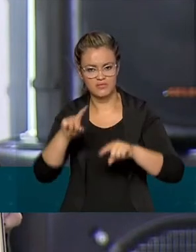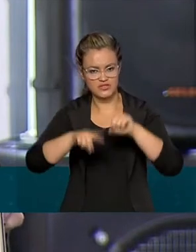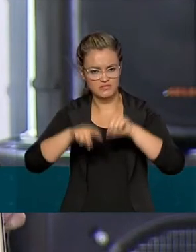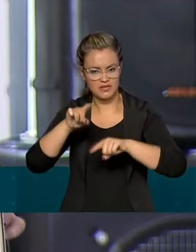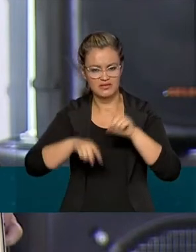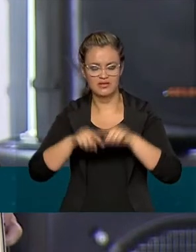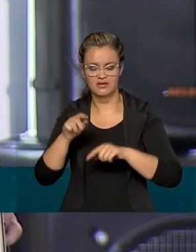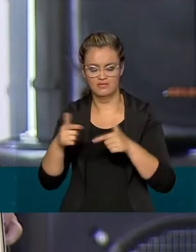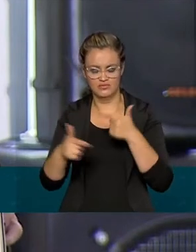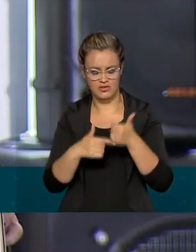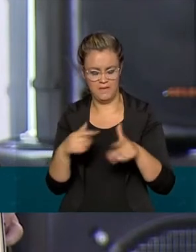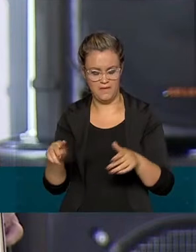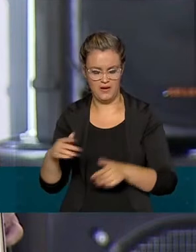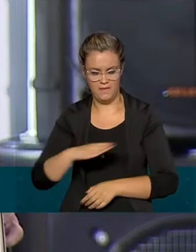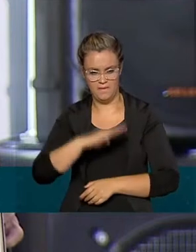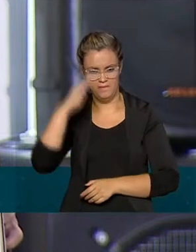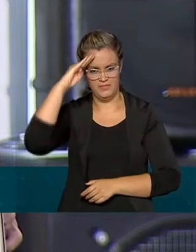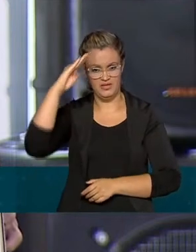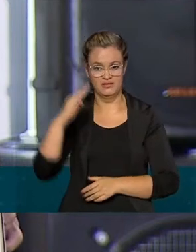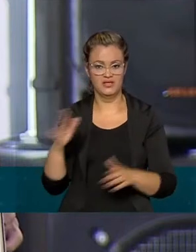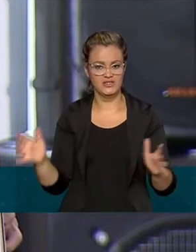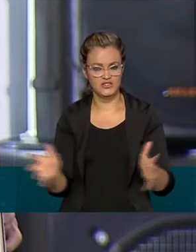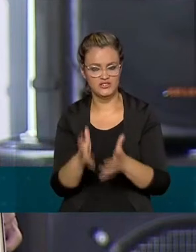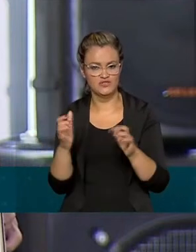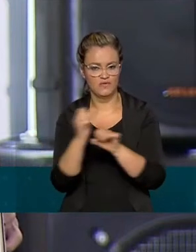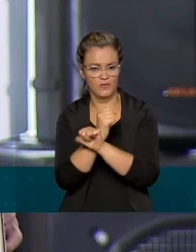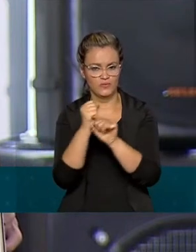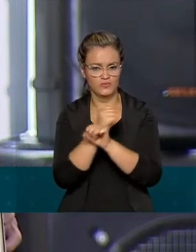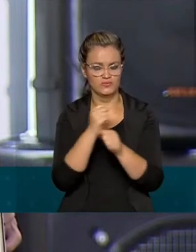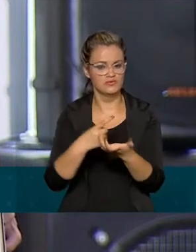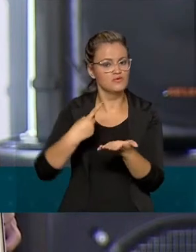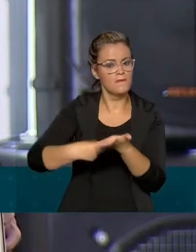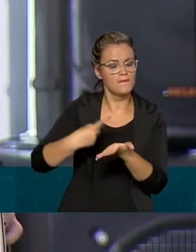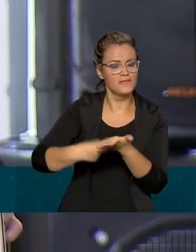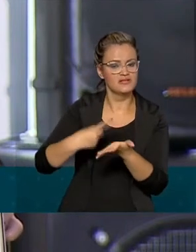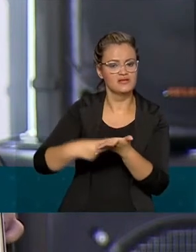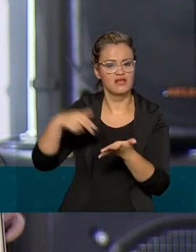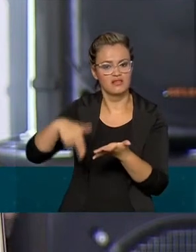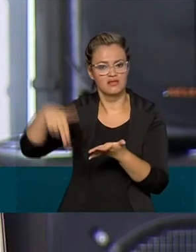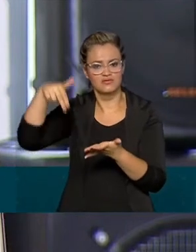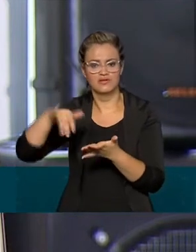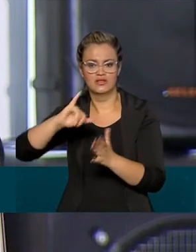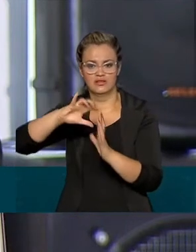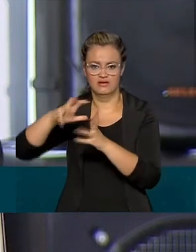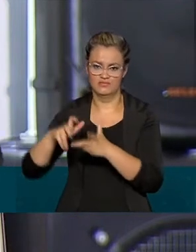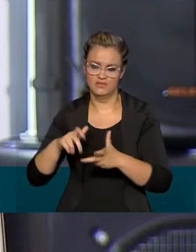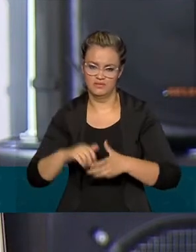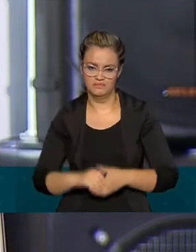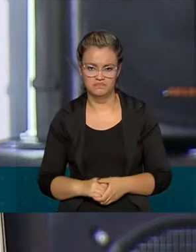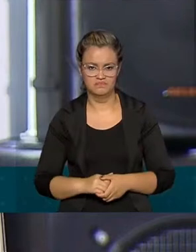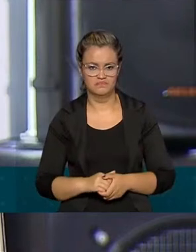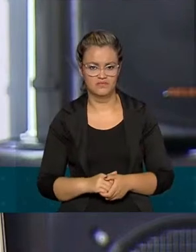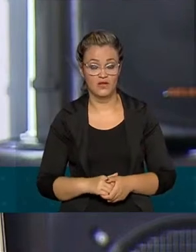de emprego militar e de incentivos à construção de parcerias nacionais e internacionais. No programa